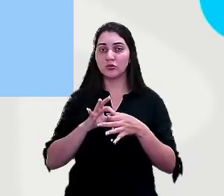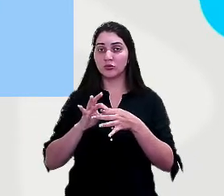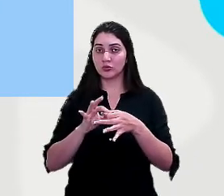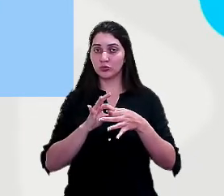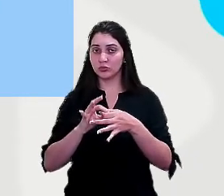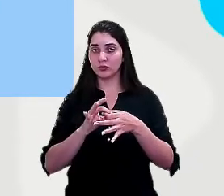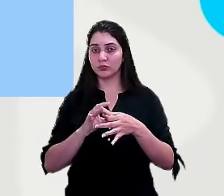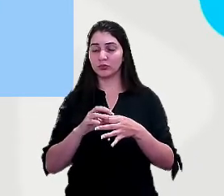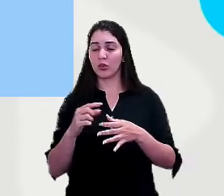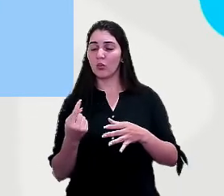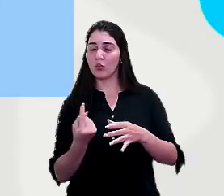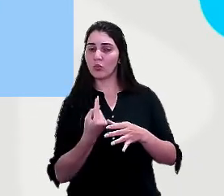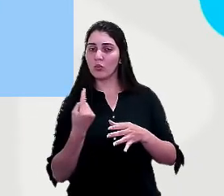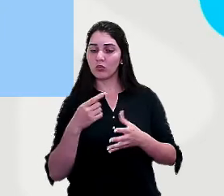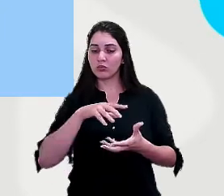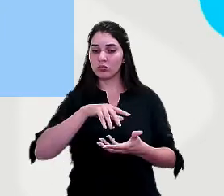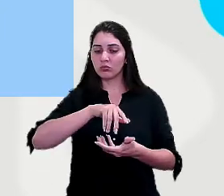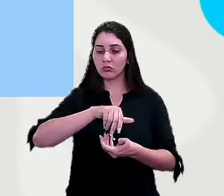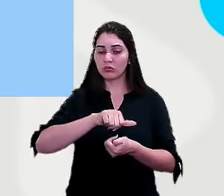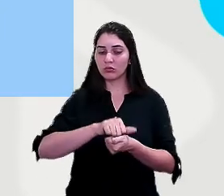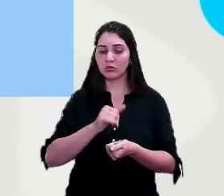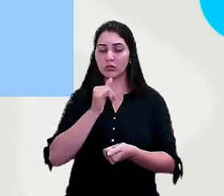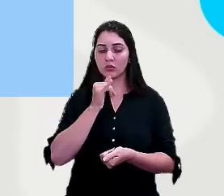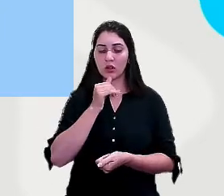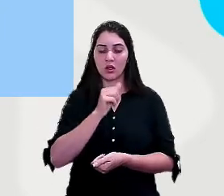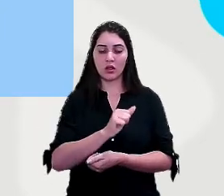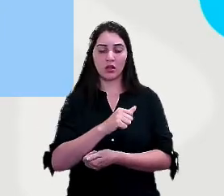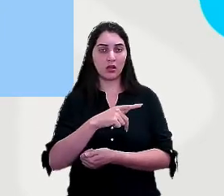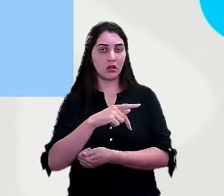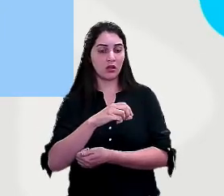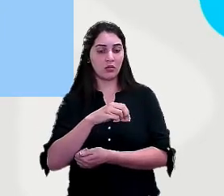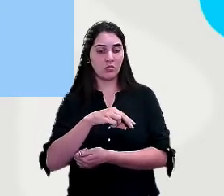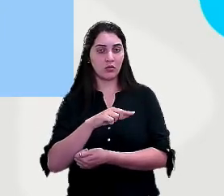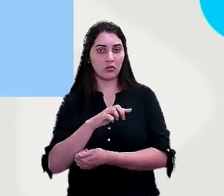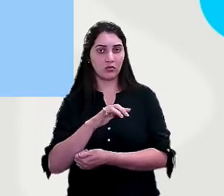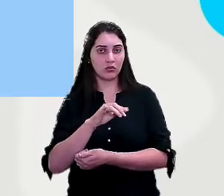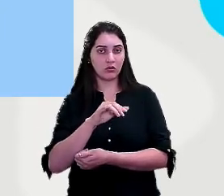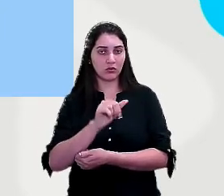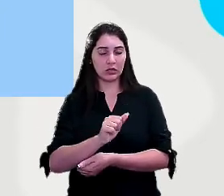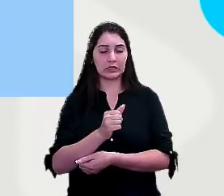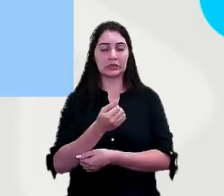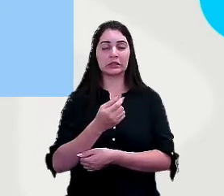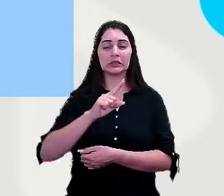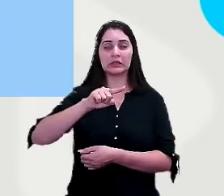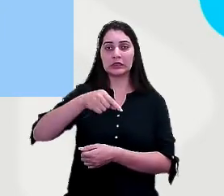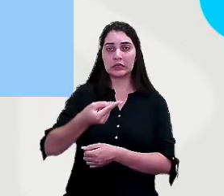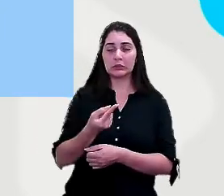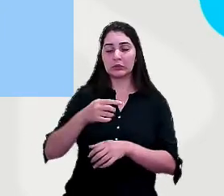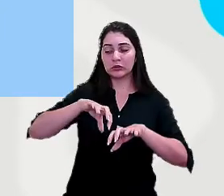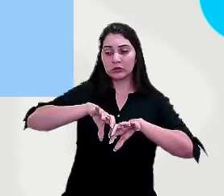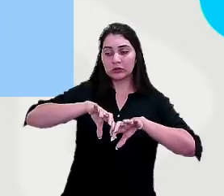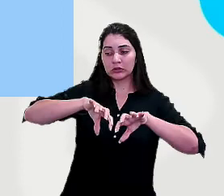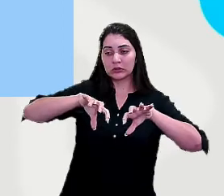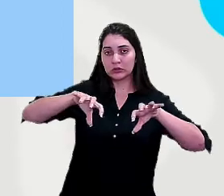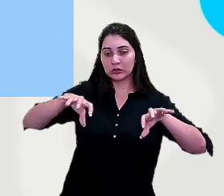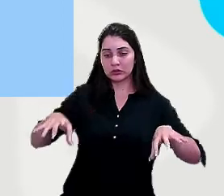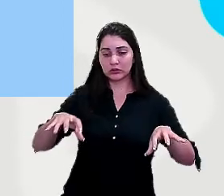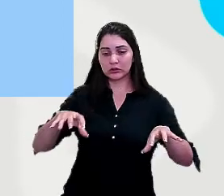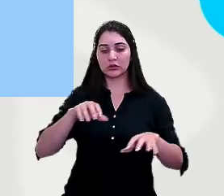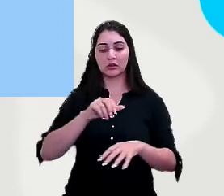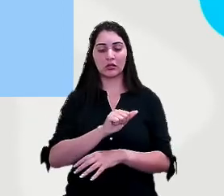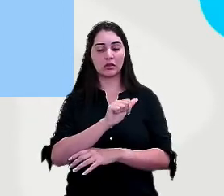né? Que era a Pangeia, que depois desmembrou em dois outros continentes, a Laurásia e a Gondwana,